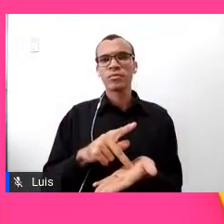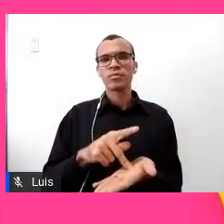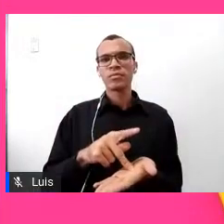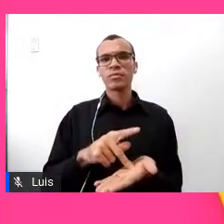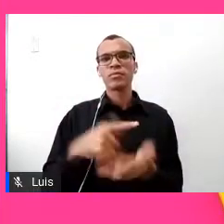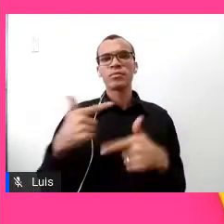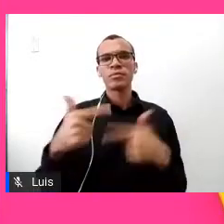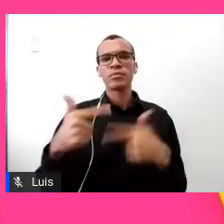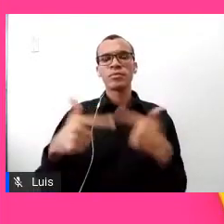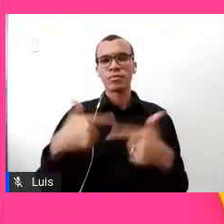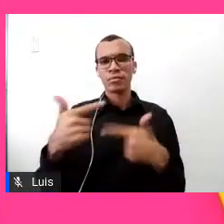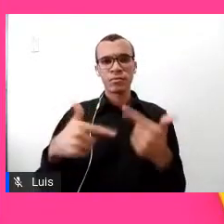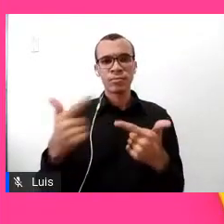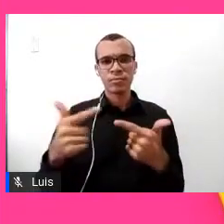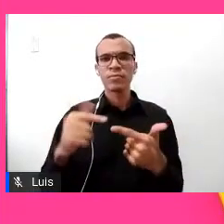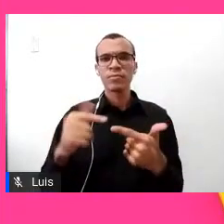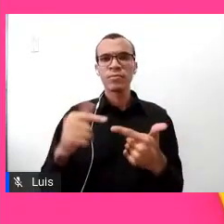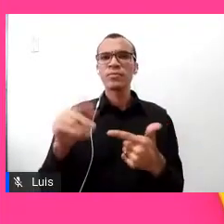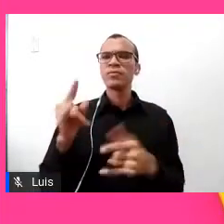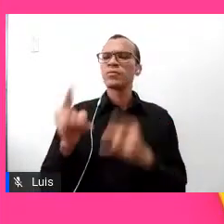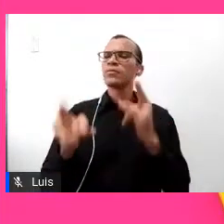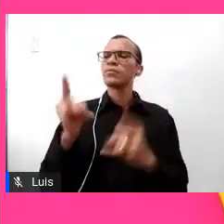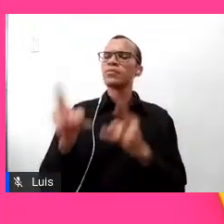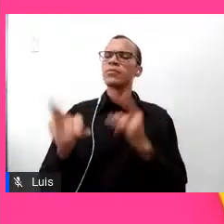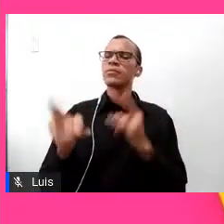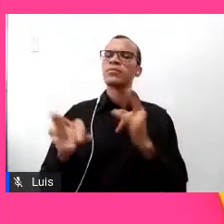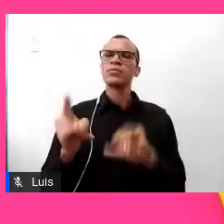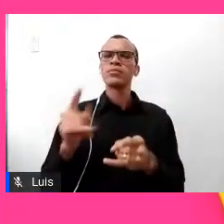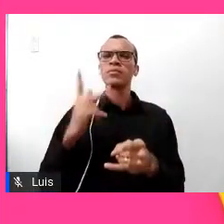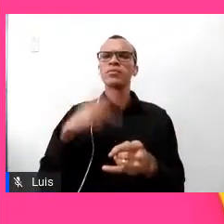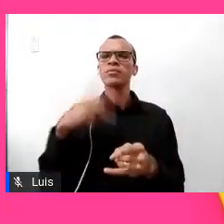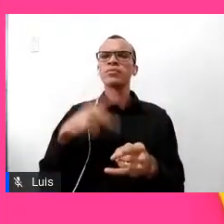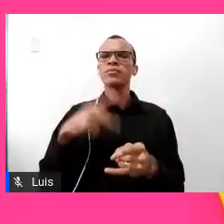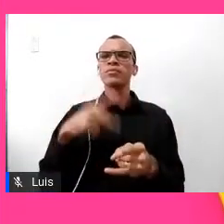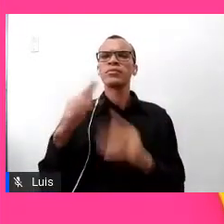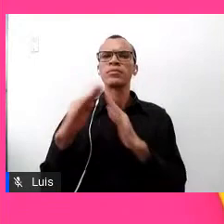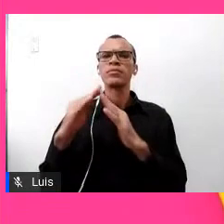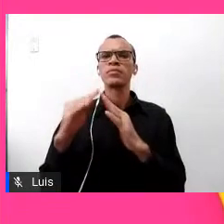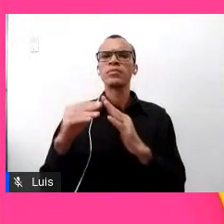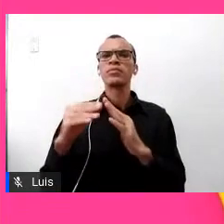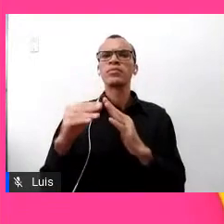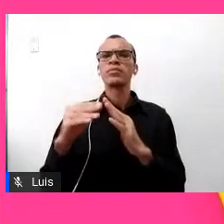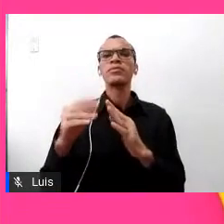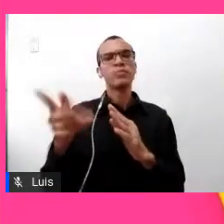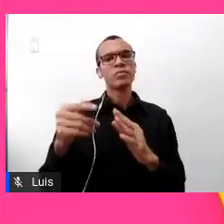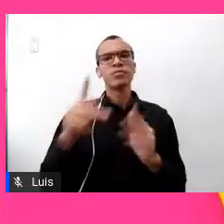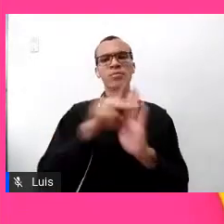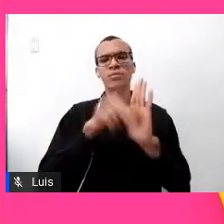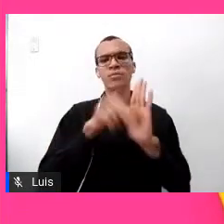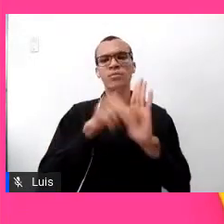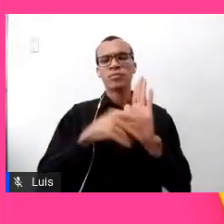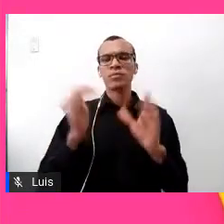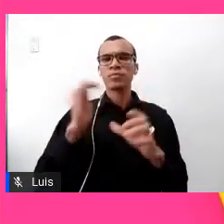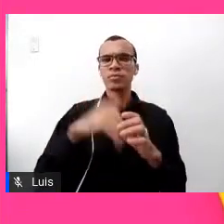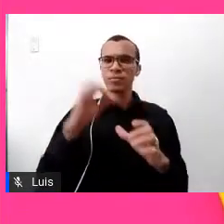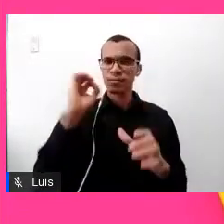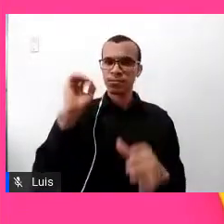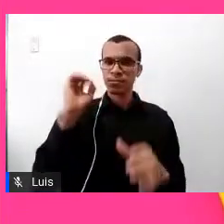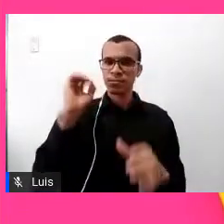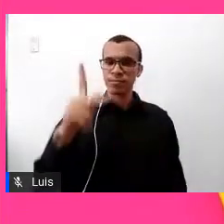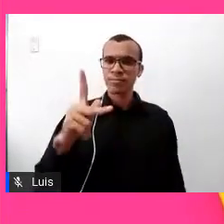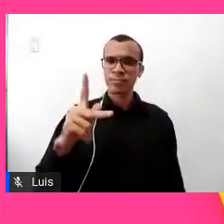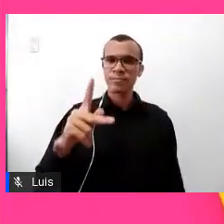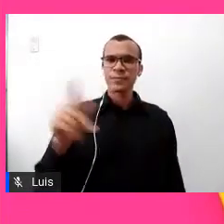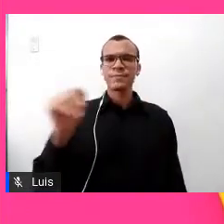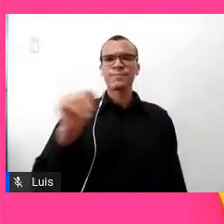trabalhar o conceito da robótica, da automação residencial dentro desse projeto, ok? Deixa eu só tirar o zoom aqui